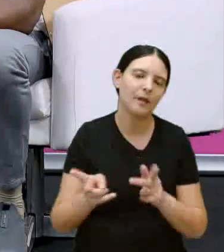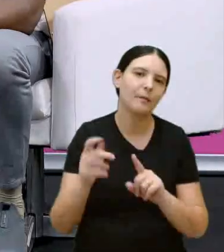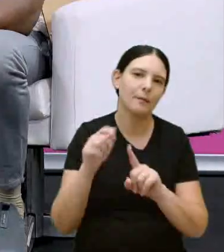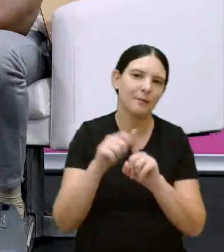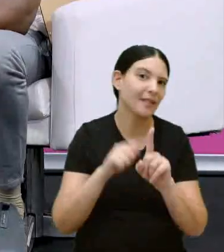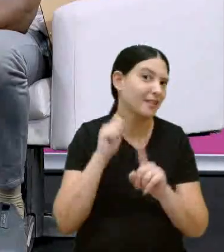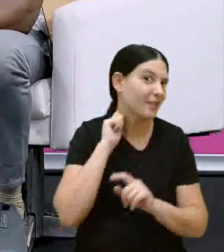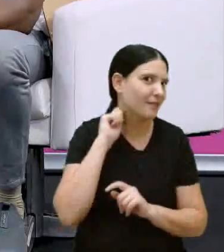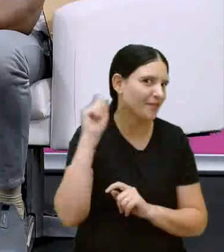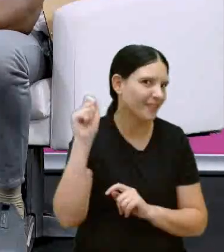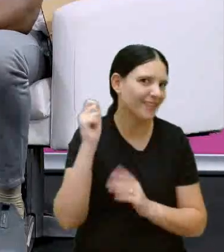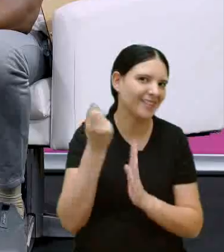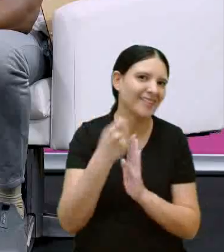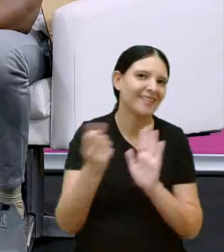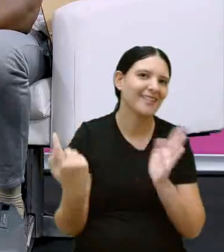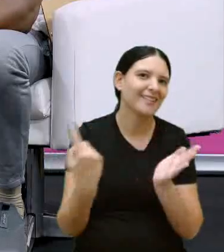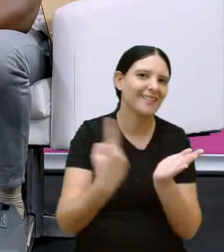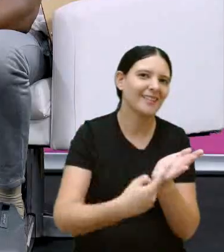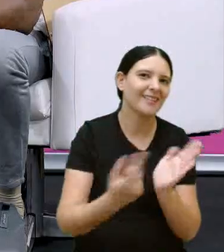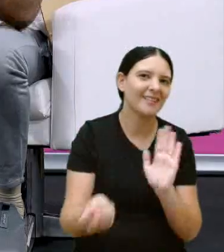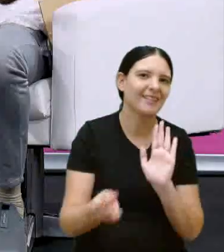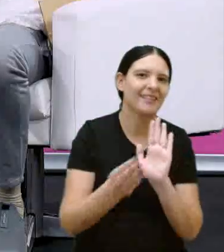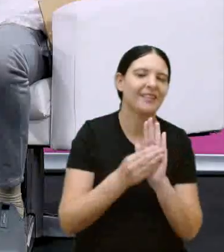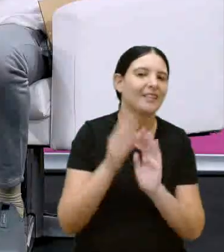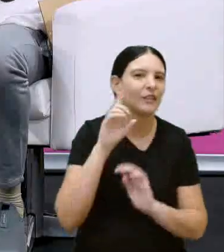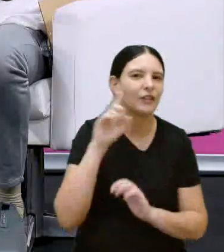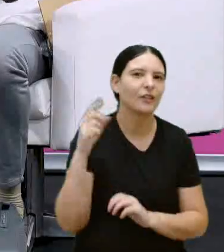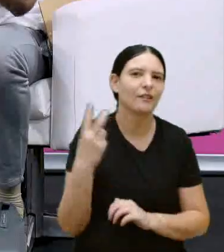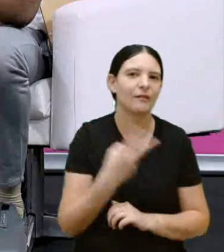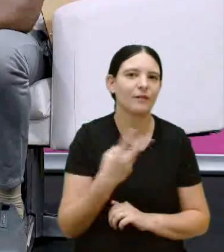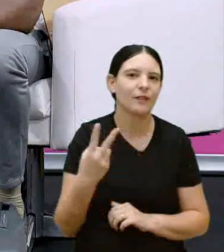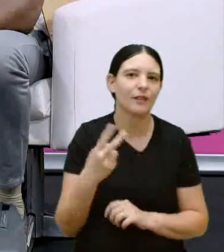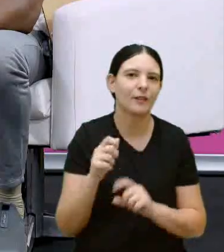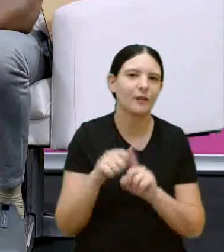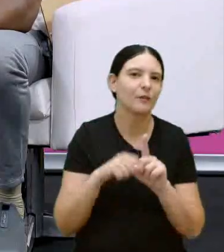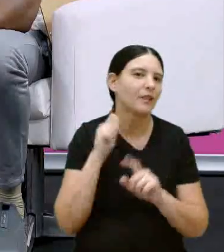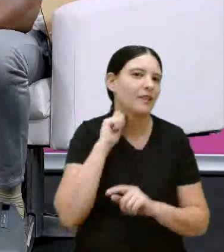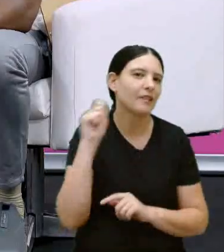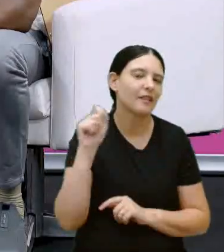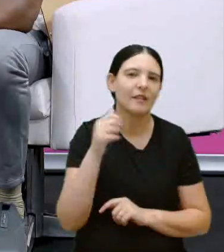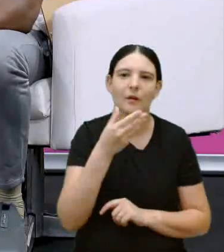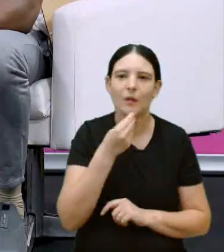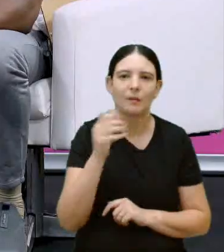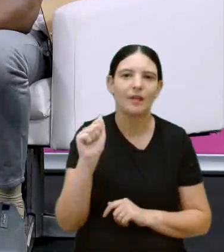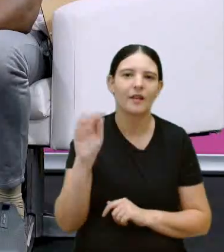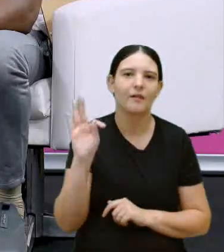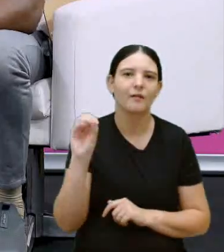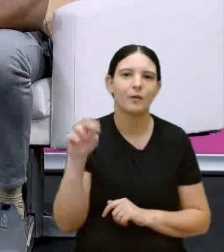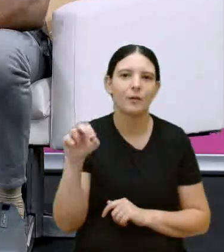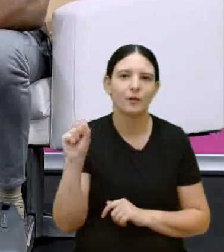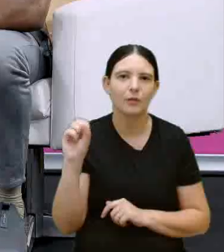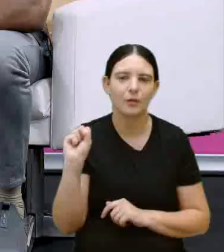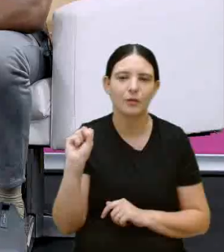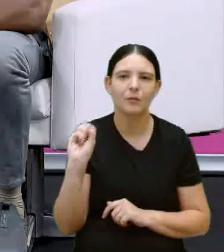aí na agenda. Dia 22 de abril. Afonso Borges, hein? 22